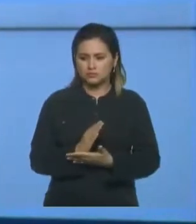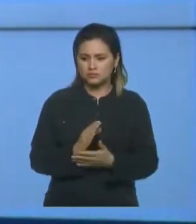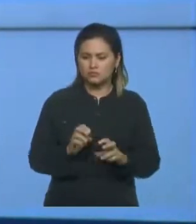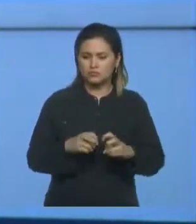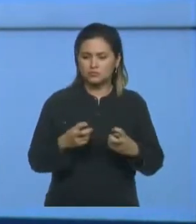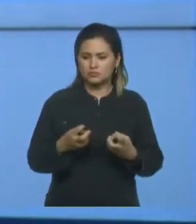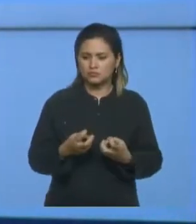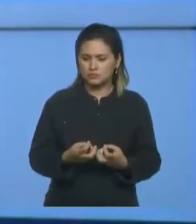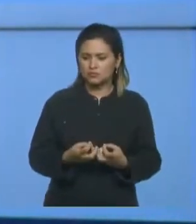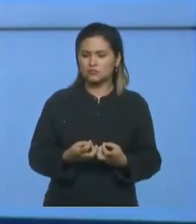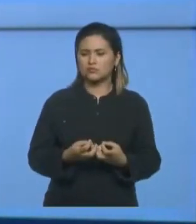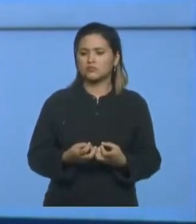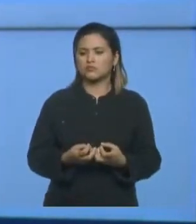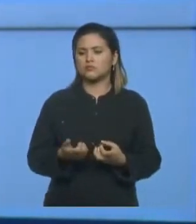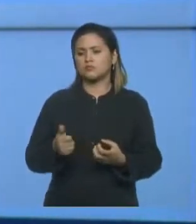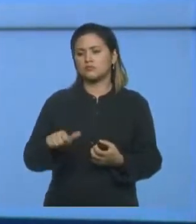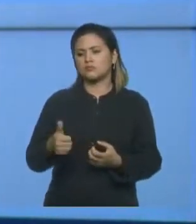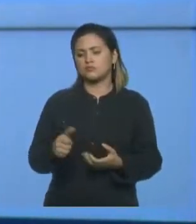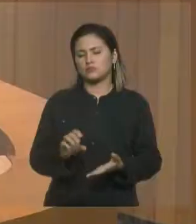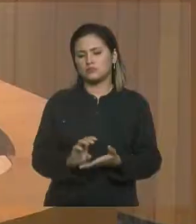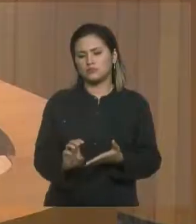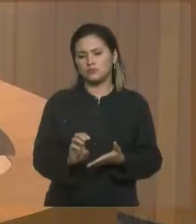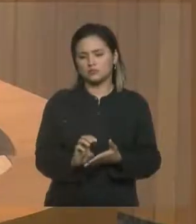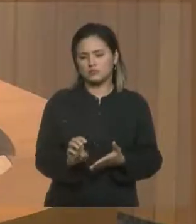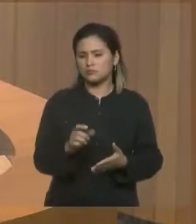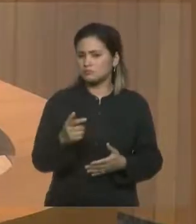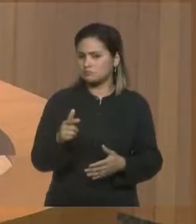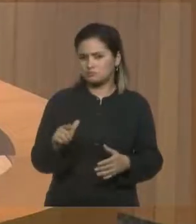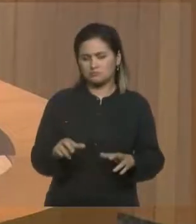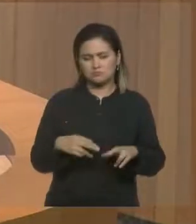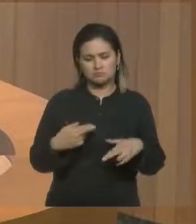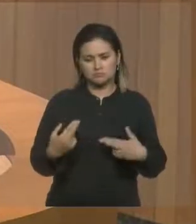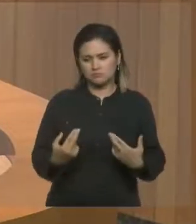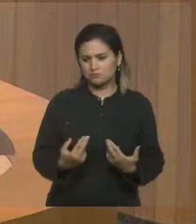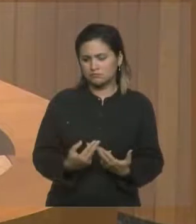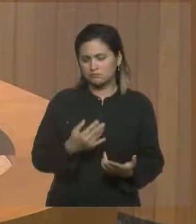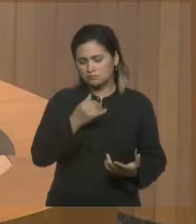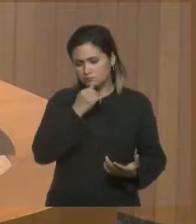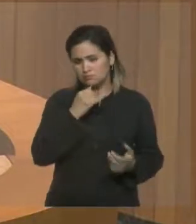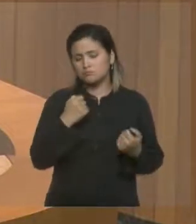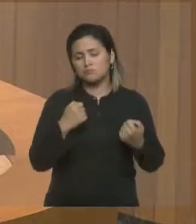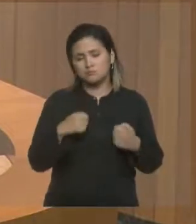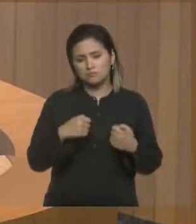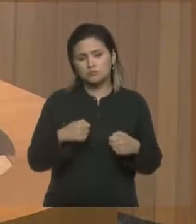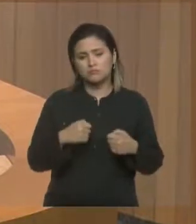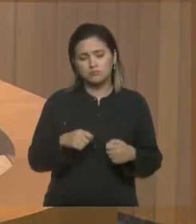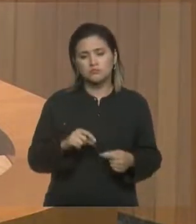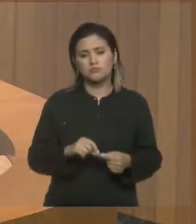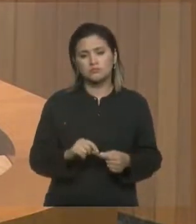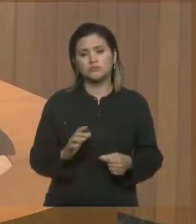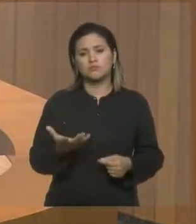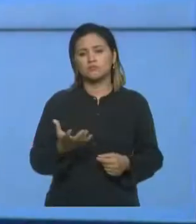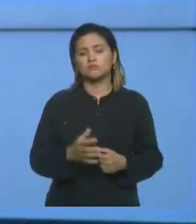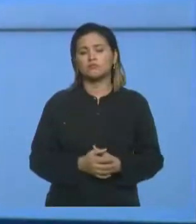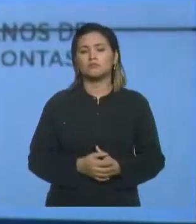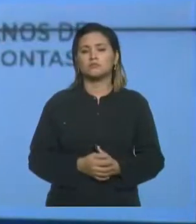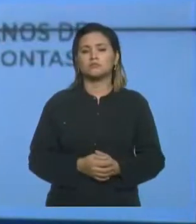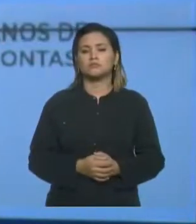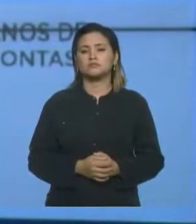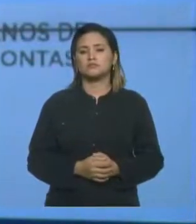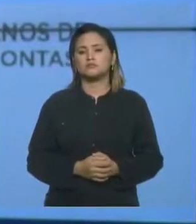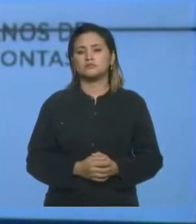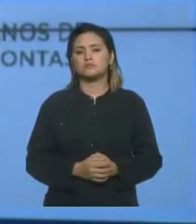Conselho Consultivo, com a periodicidade bimestral, infelizmente, isso aí precisa ser revisto. Pode passar o próximo.